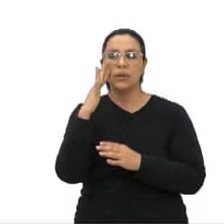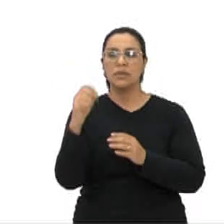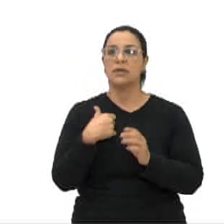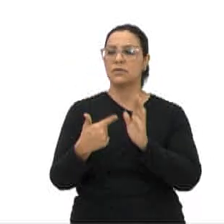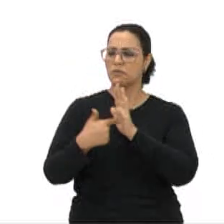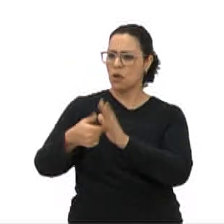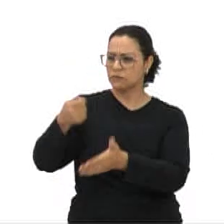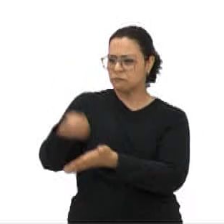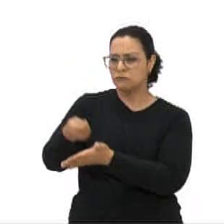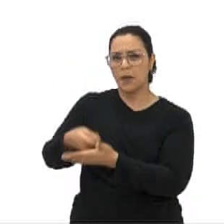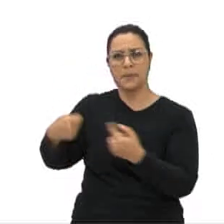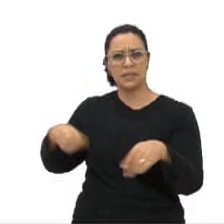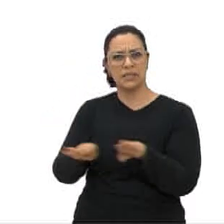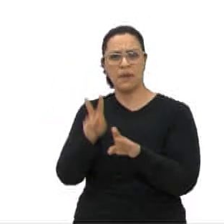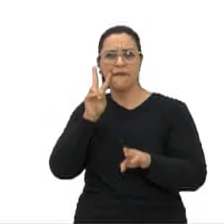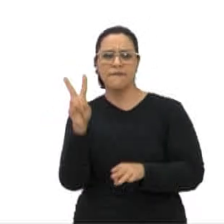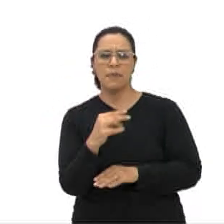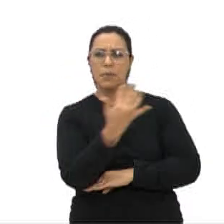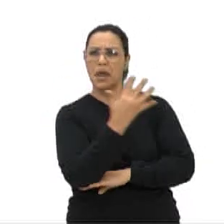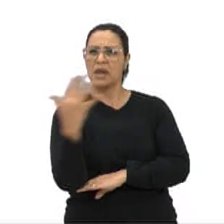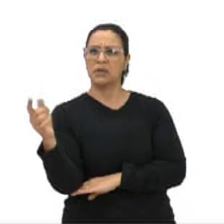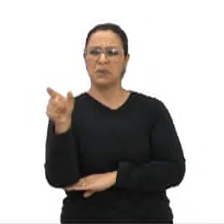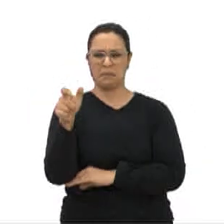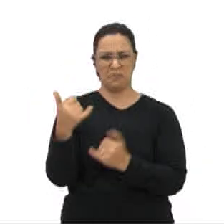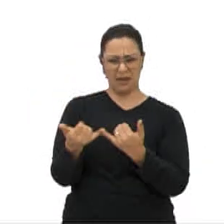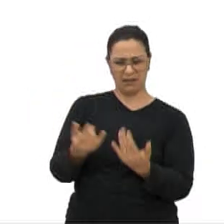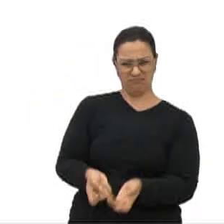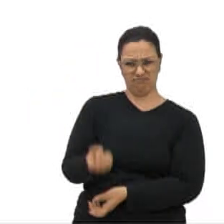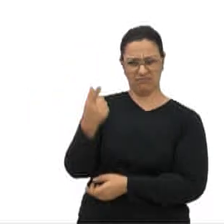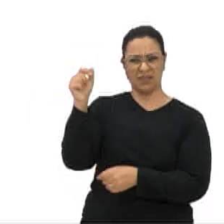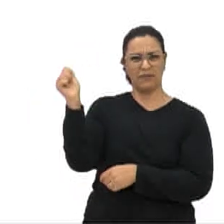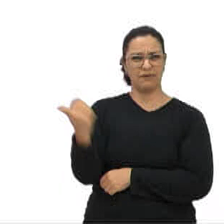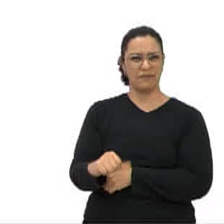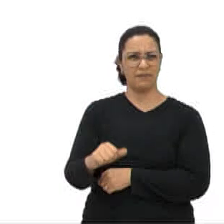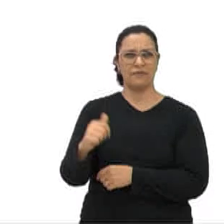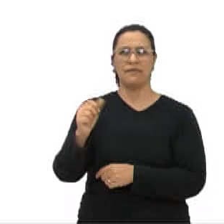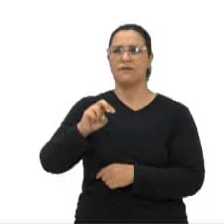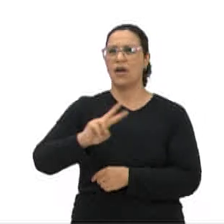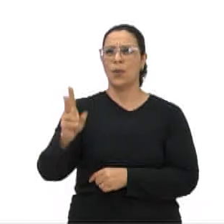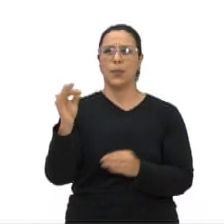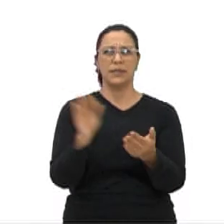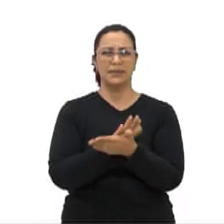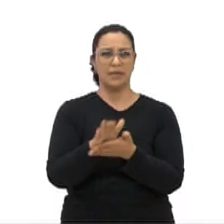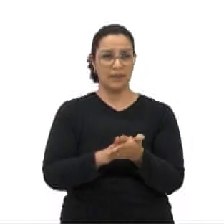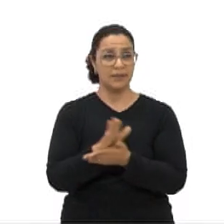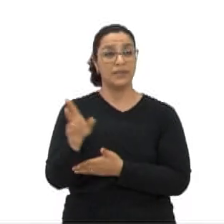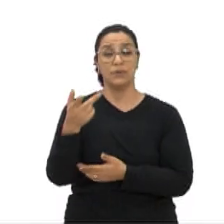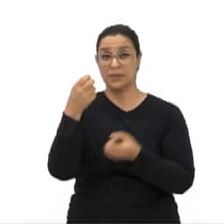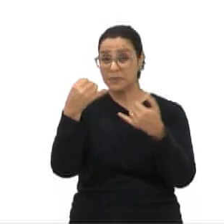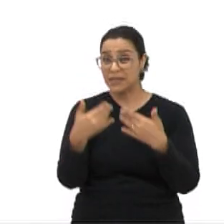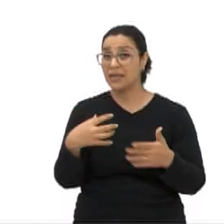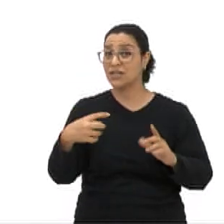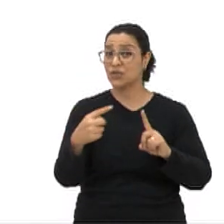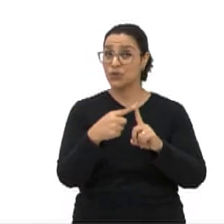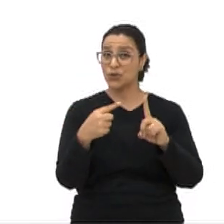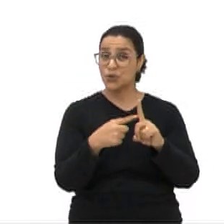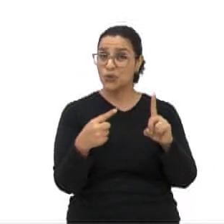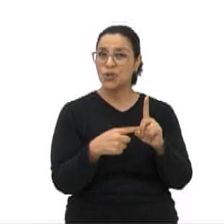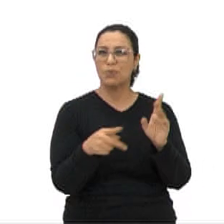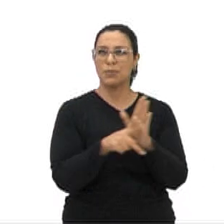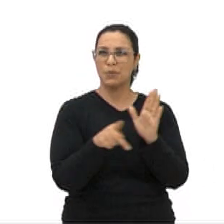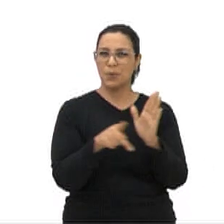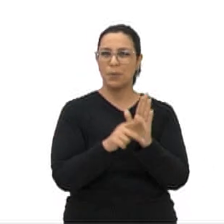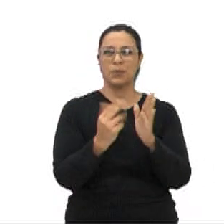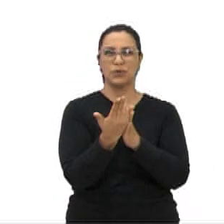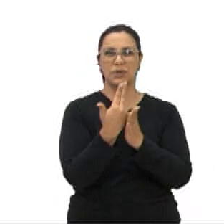época, que viam a natureza morta como tema menor. Olha, lembra que eu falei para vocês que a natureza morta está numa hierarquia,